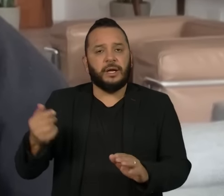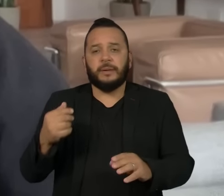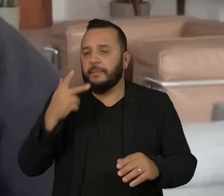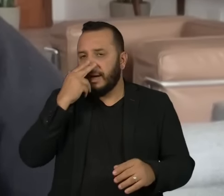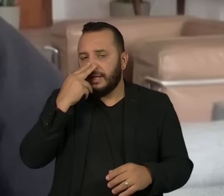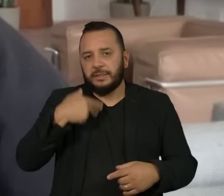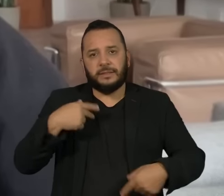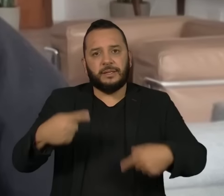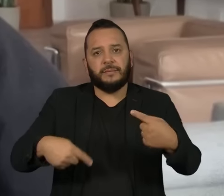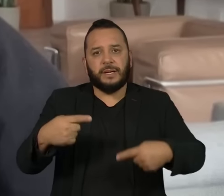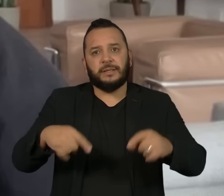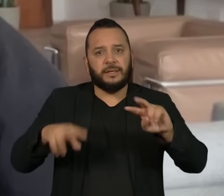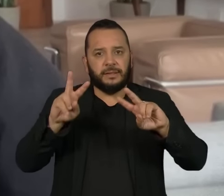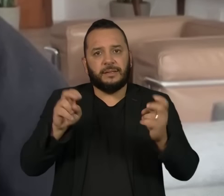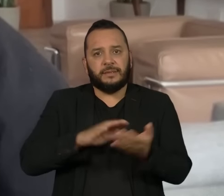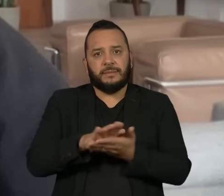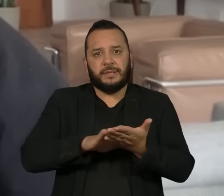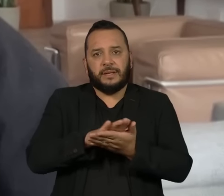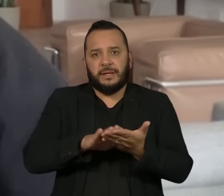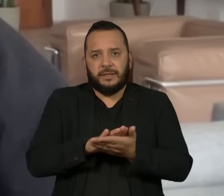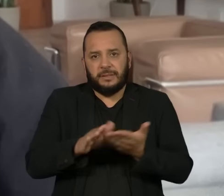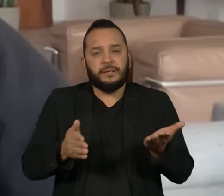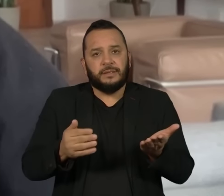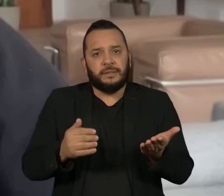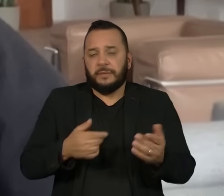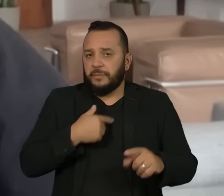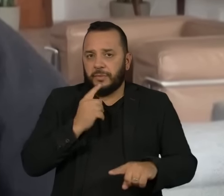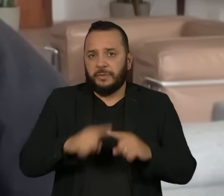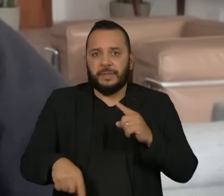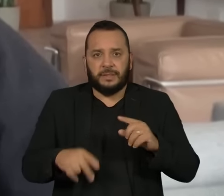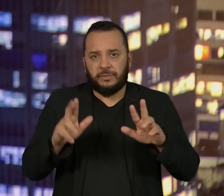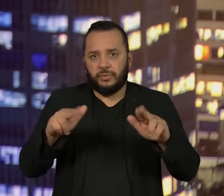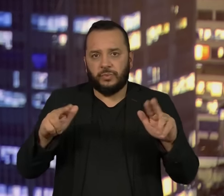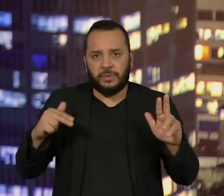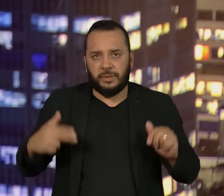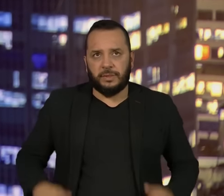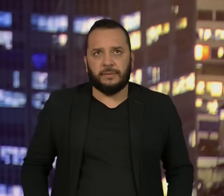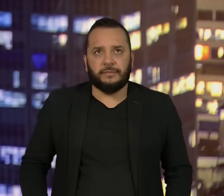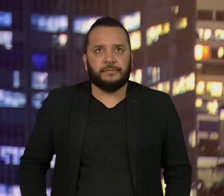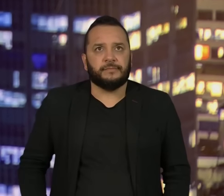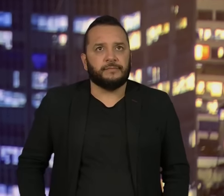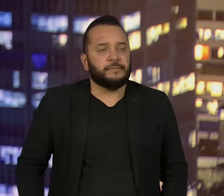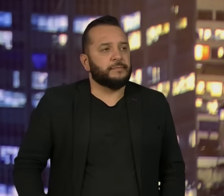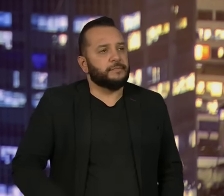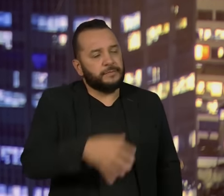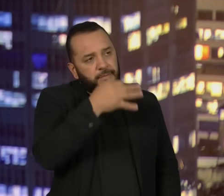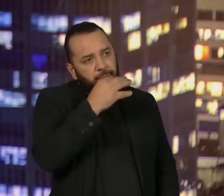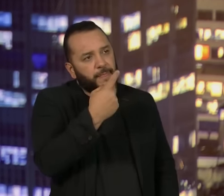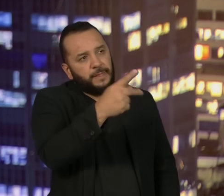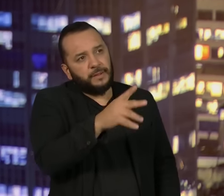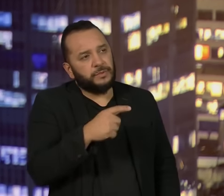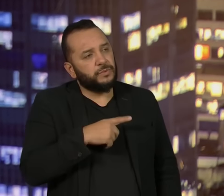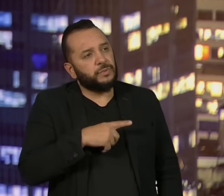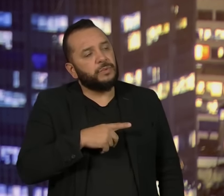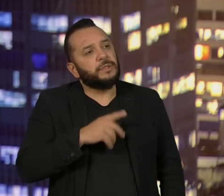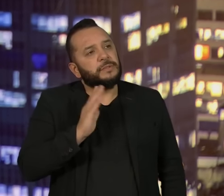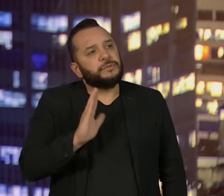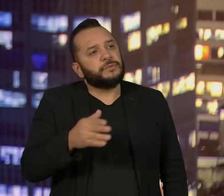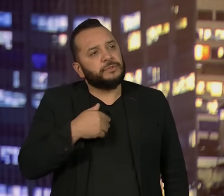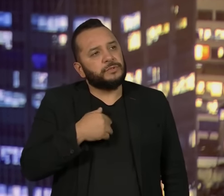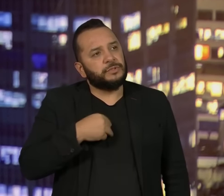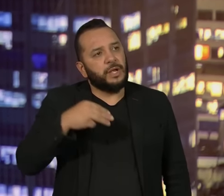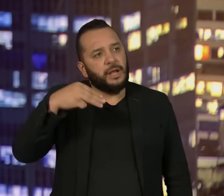as questões que têm que ser debatidas, né? Censura de modo algum. Queria ouvir a opinião de vocês sobre Monteiro Lobato.